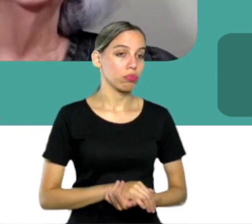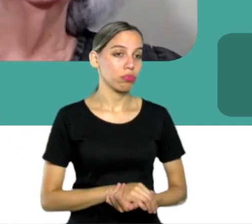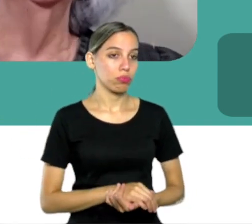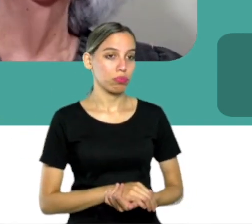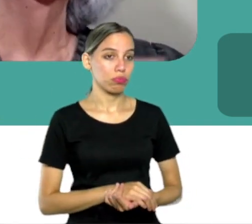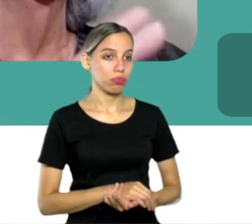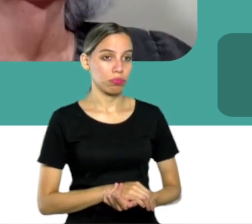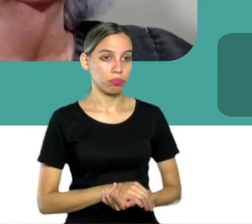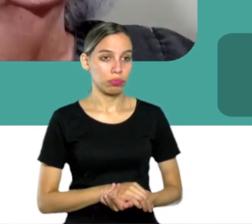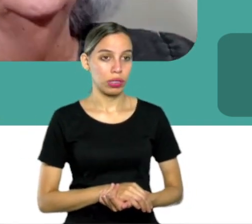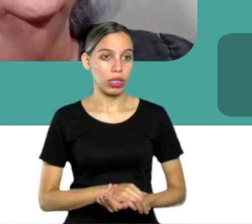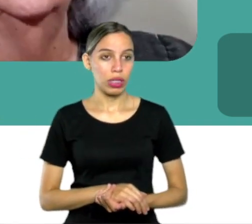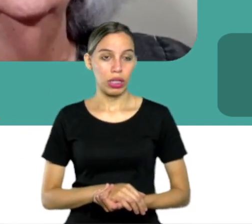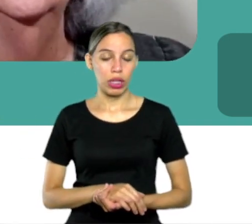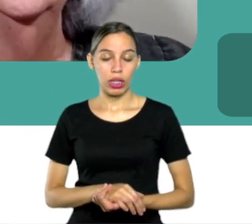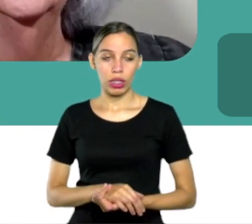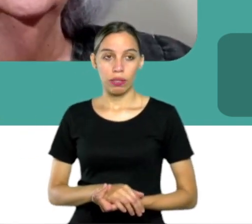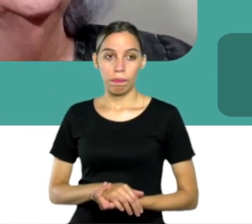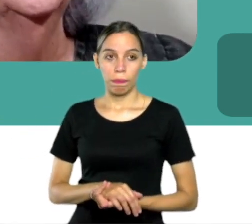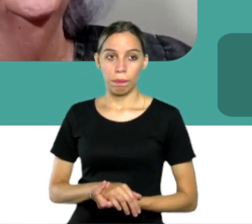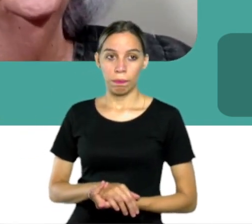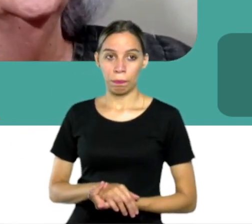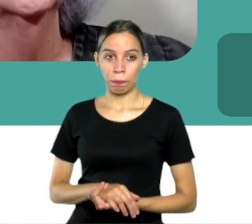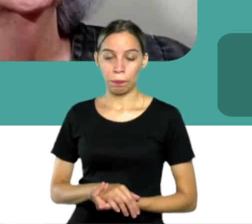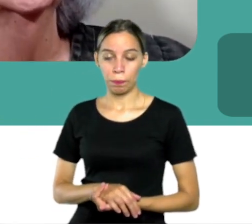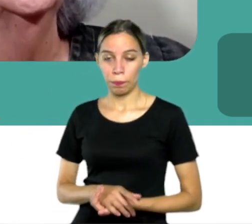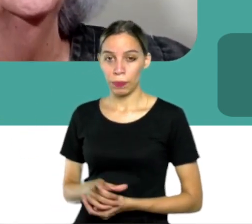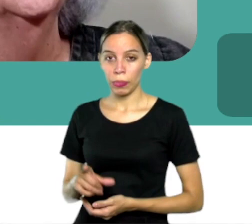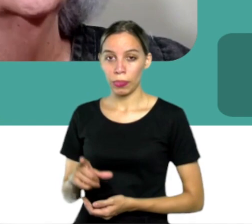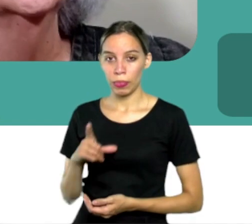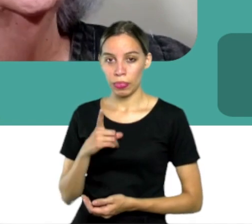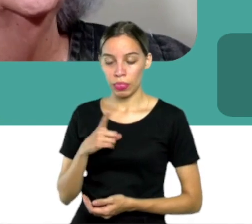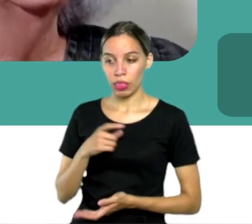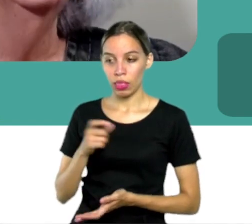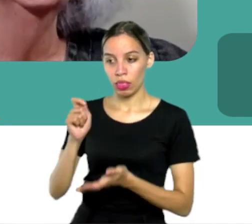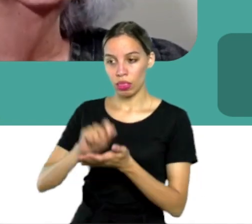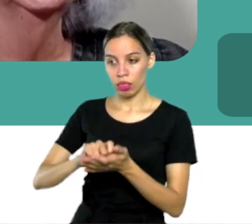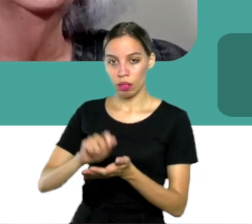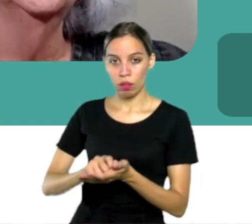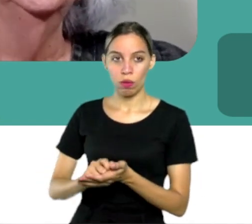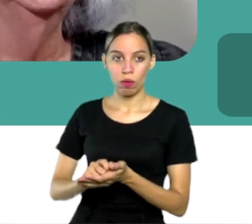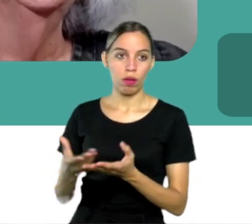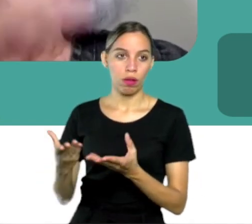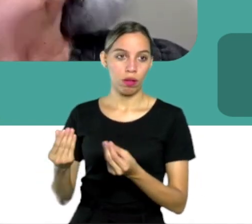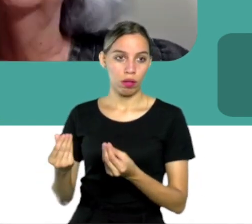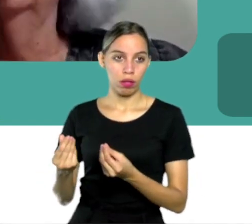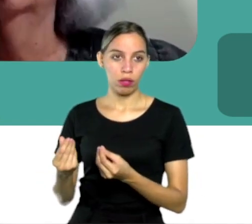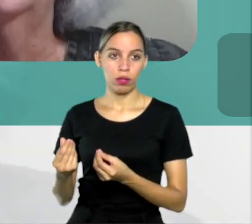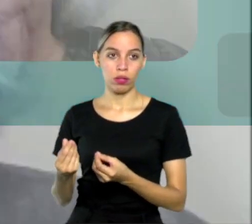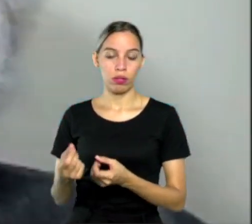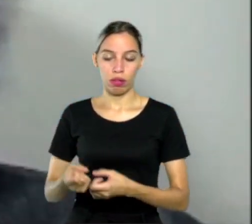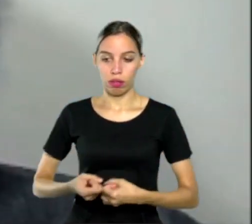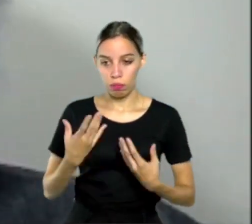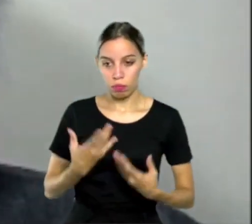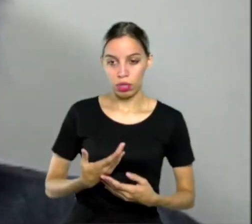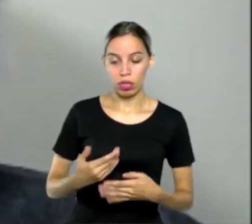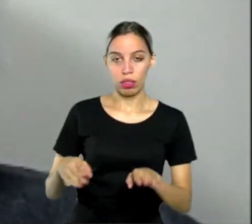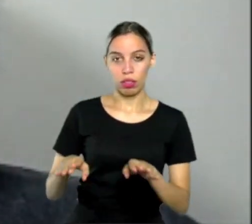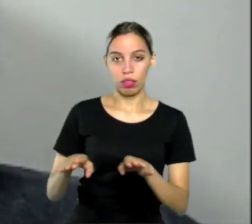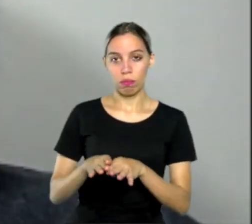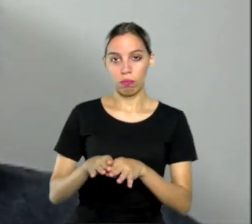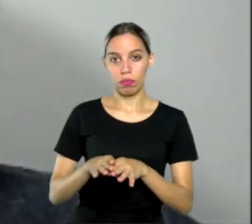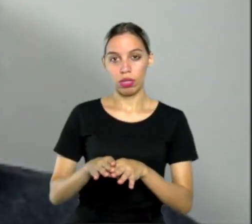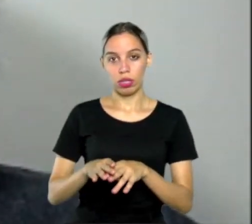de grandes escritores e escritoras, tanto na poesia quanto na literatura, de forma, né,